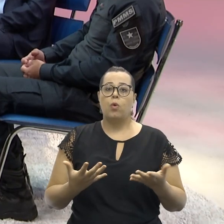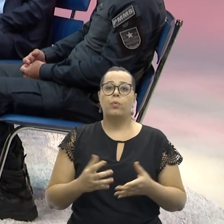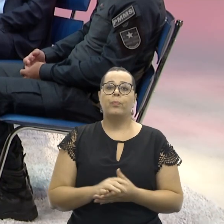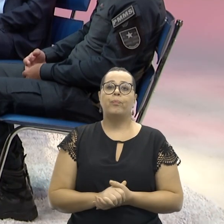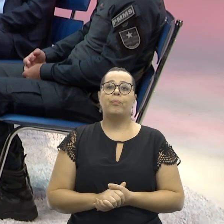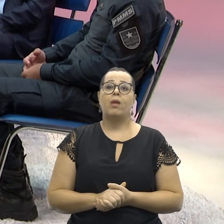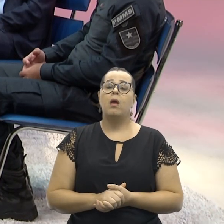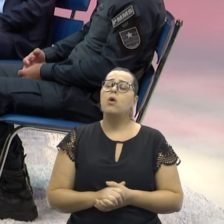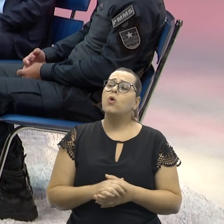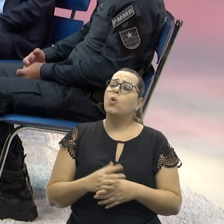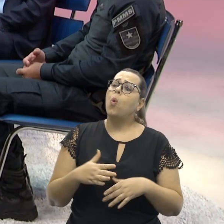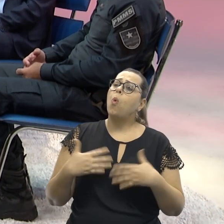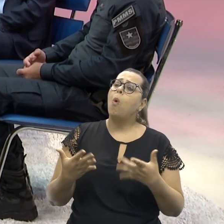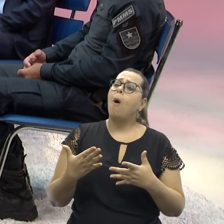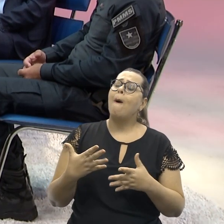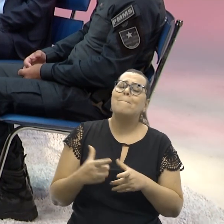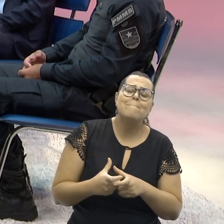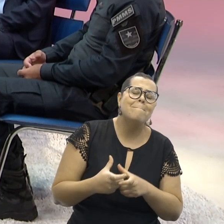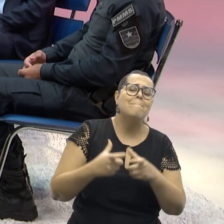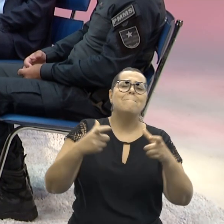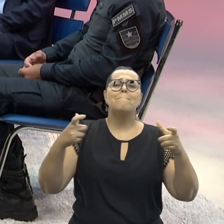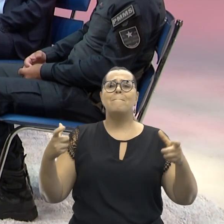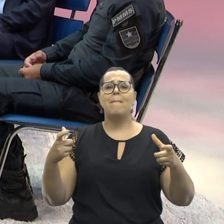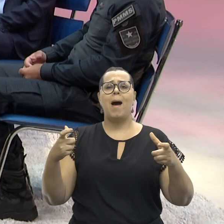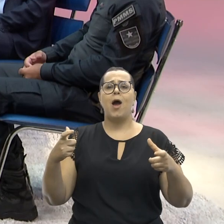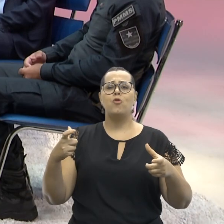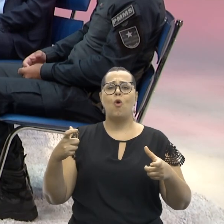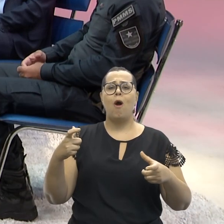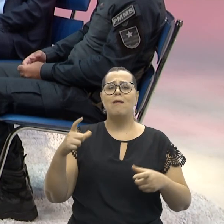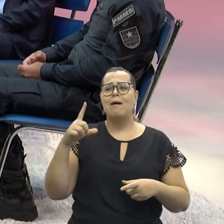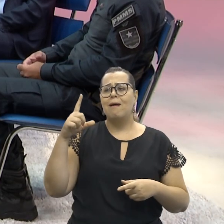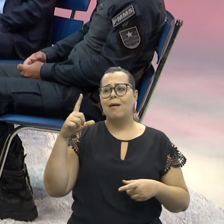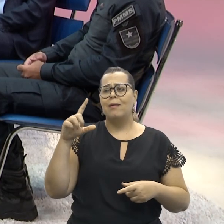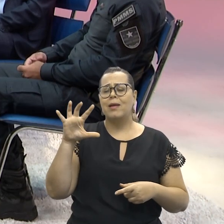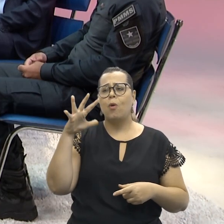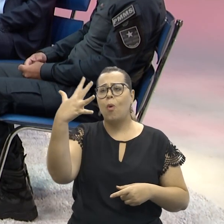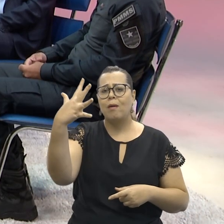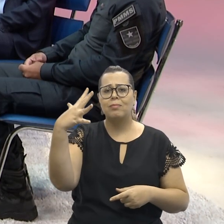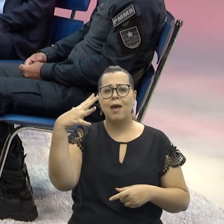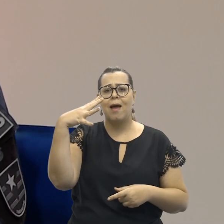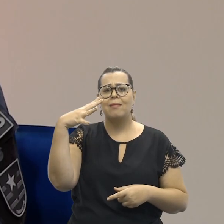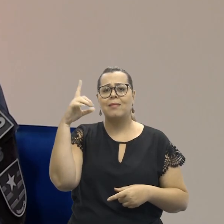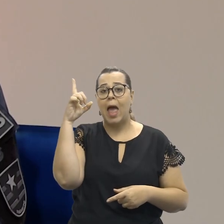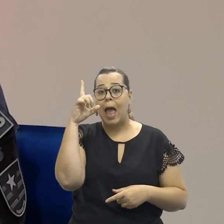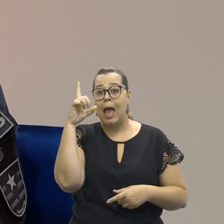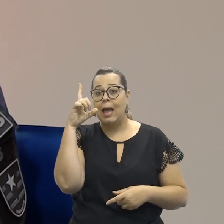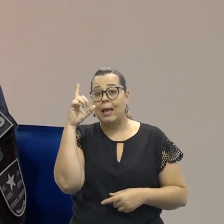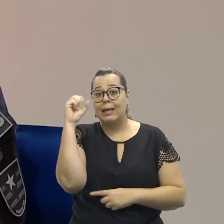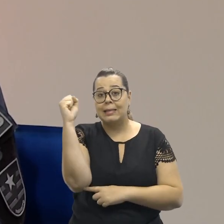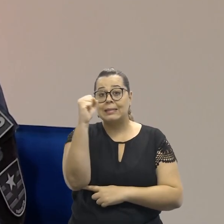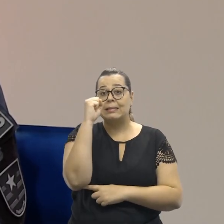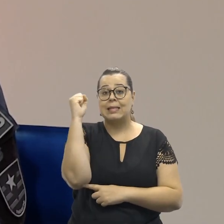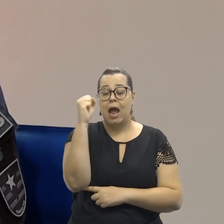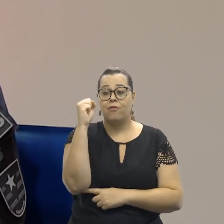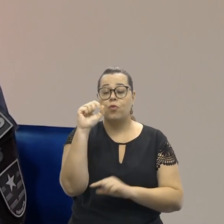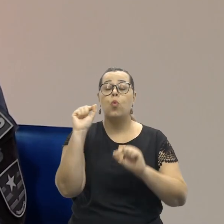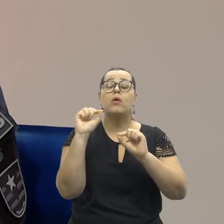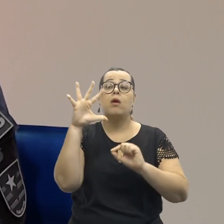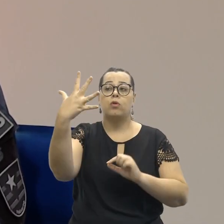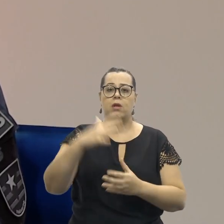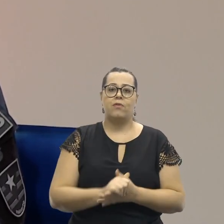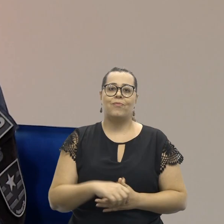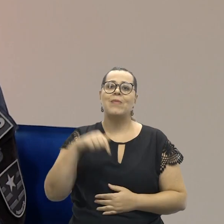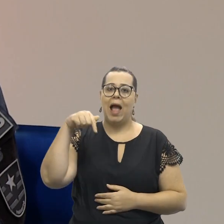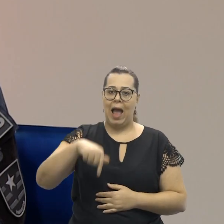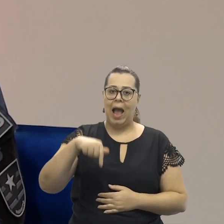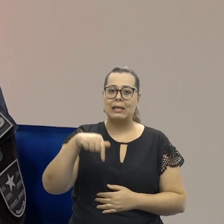E quais são as maiores infrações? A gente tem em Campo Grande ainda como principal infração de trânsito o excesso de velocidade.